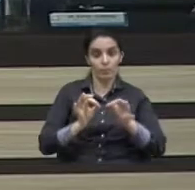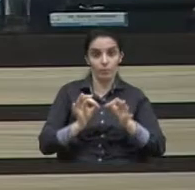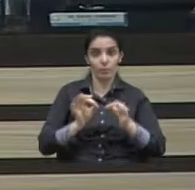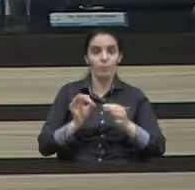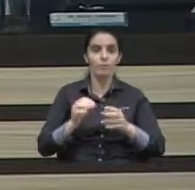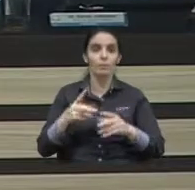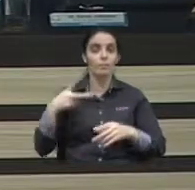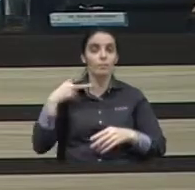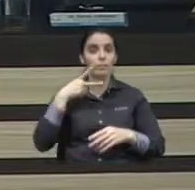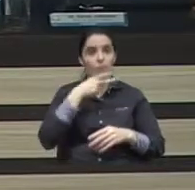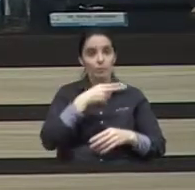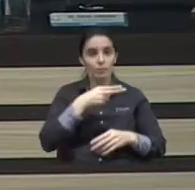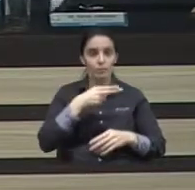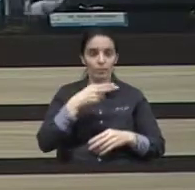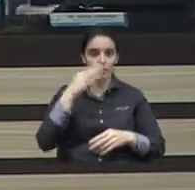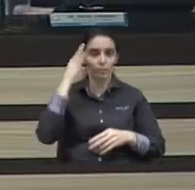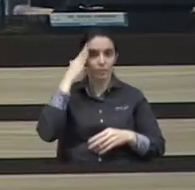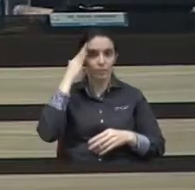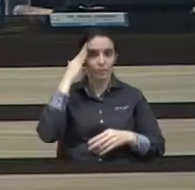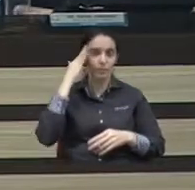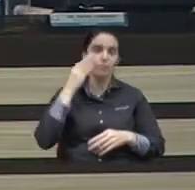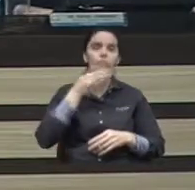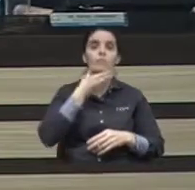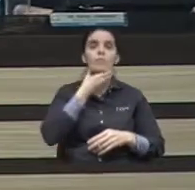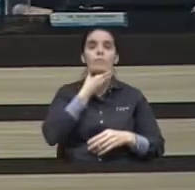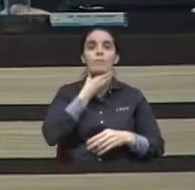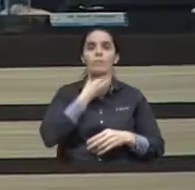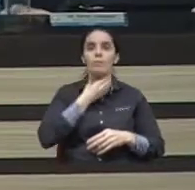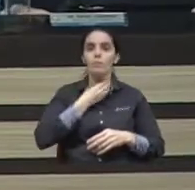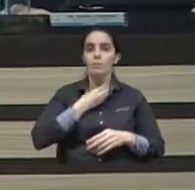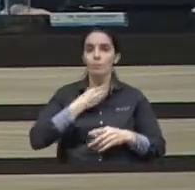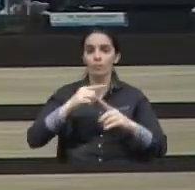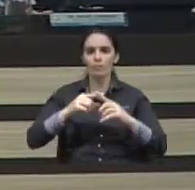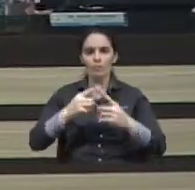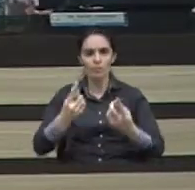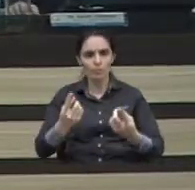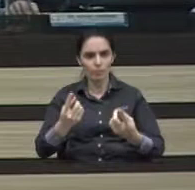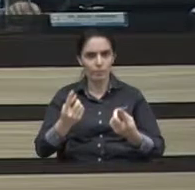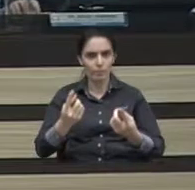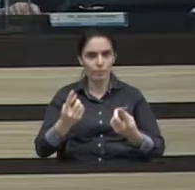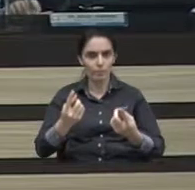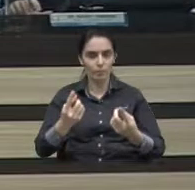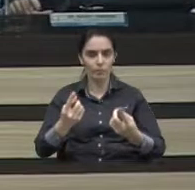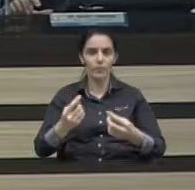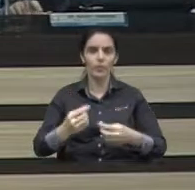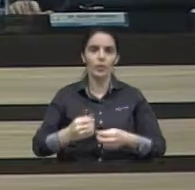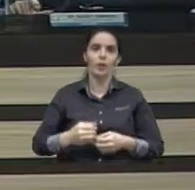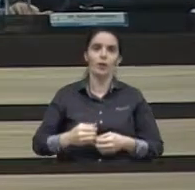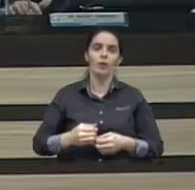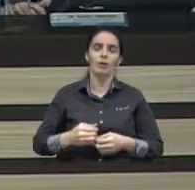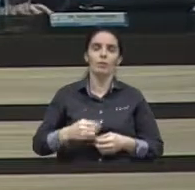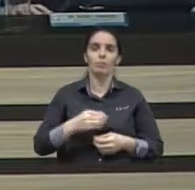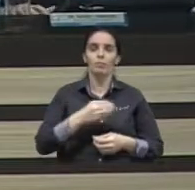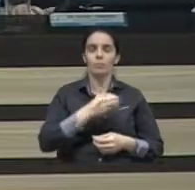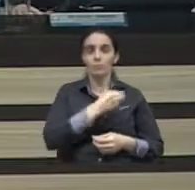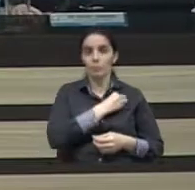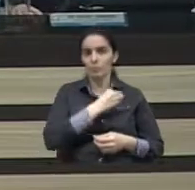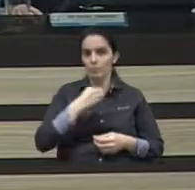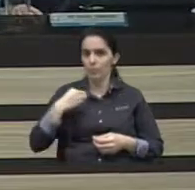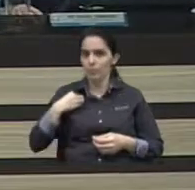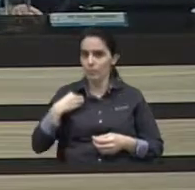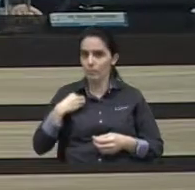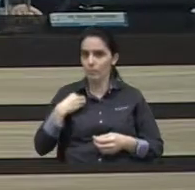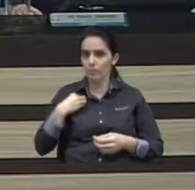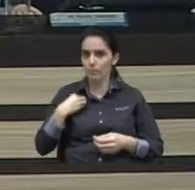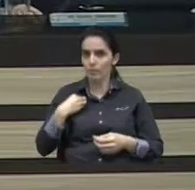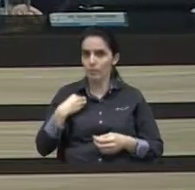até mim que esse exame, esse procedimento, deixou de ser feito no ambulatório de cirurgia cabeça e pescoço, de acordo